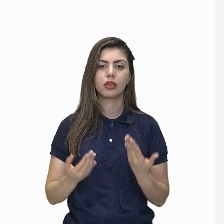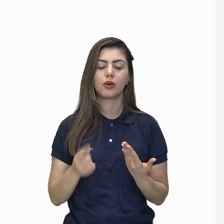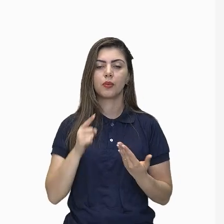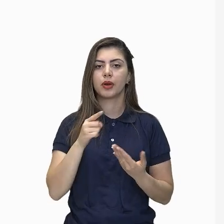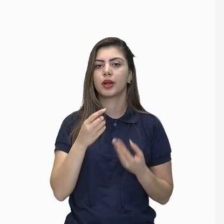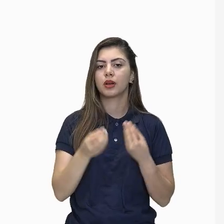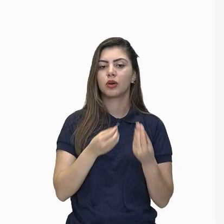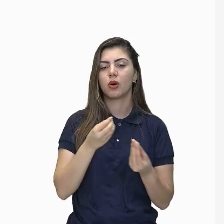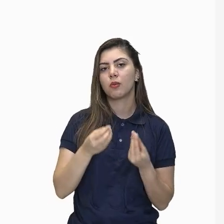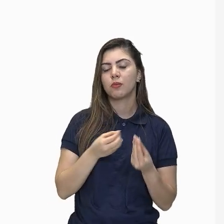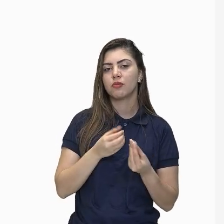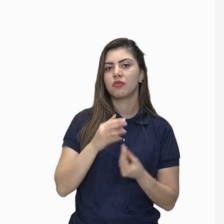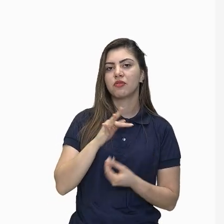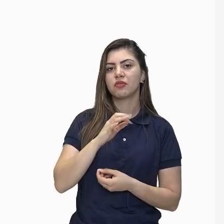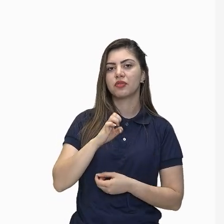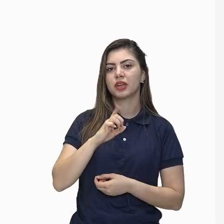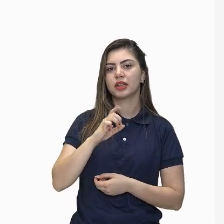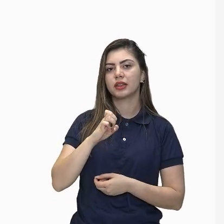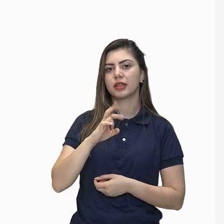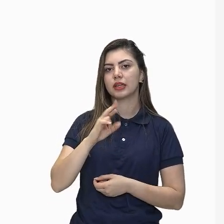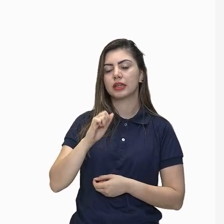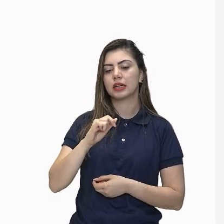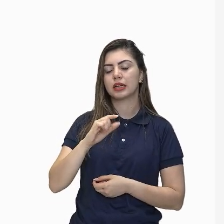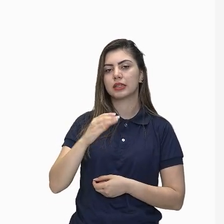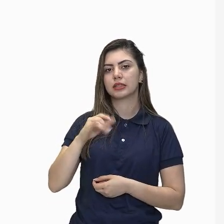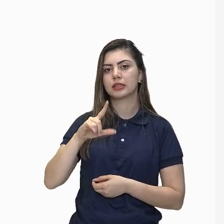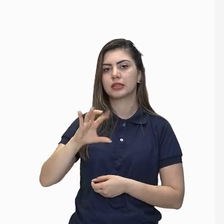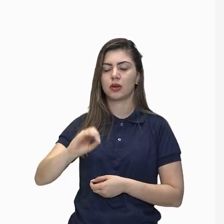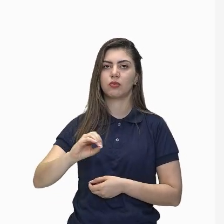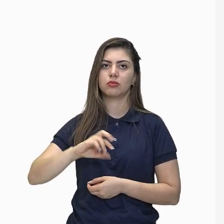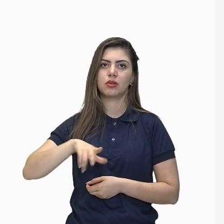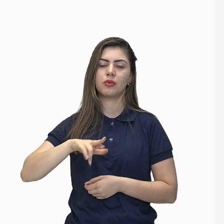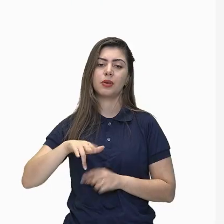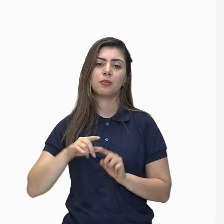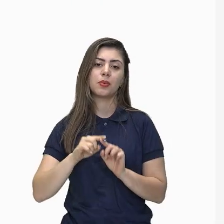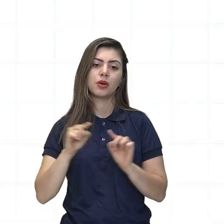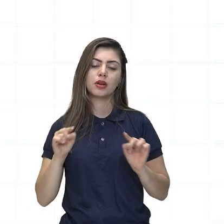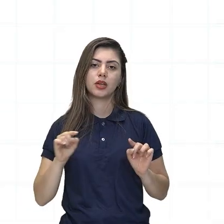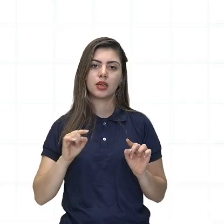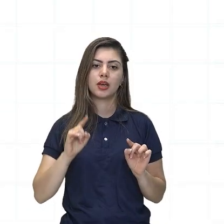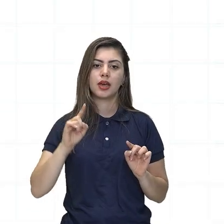federação, mas ela é a única organização